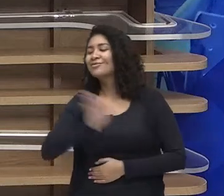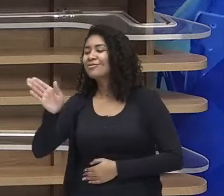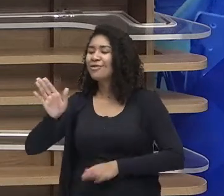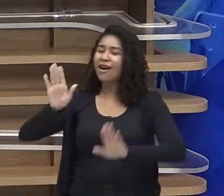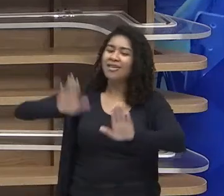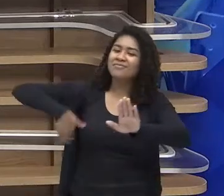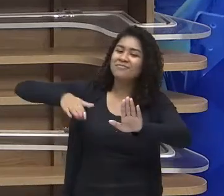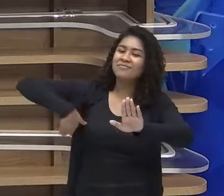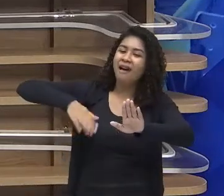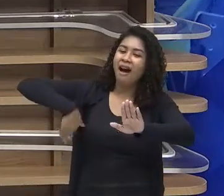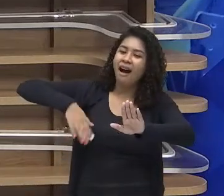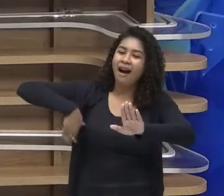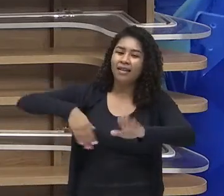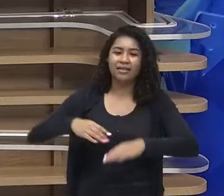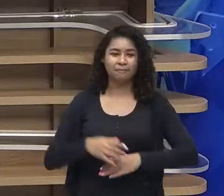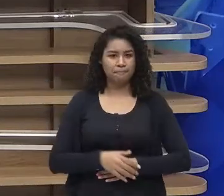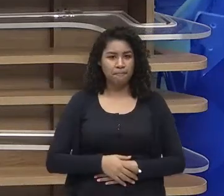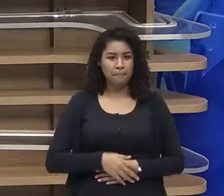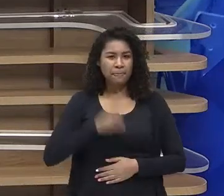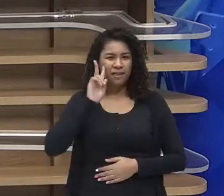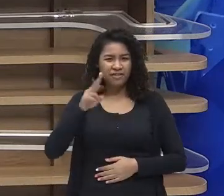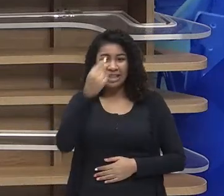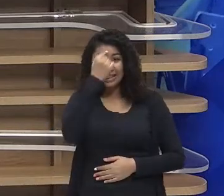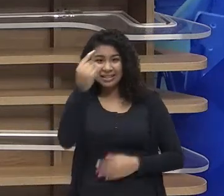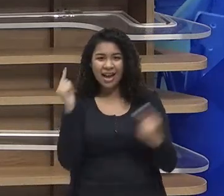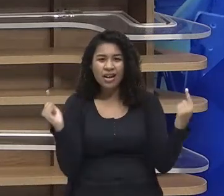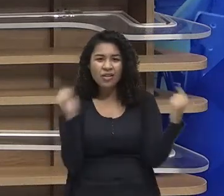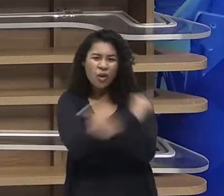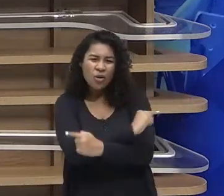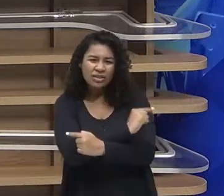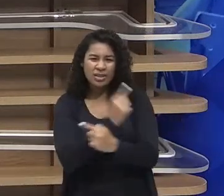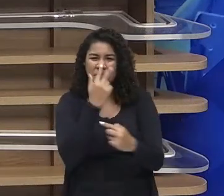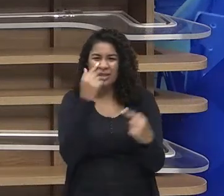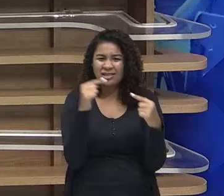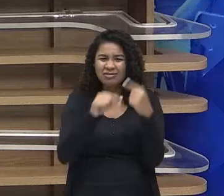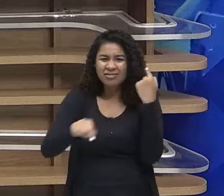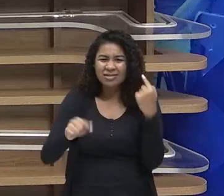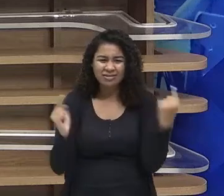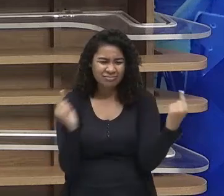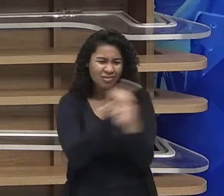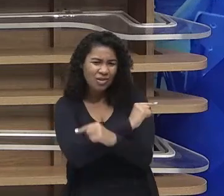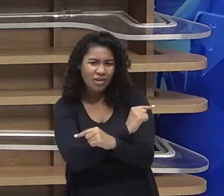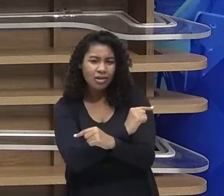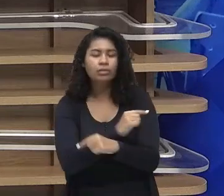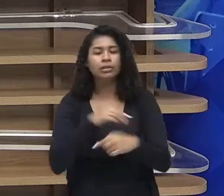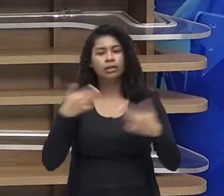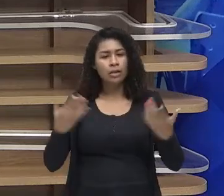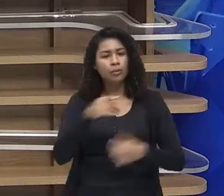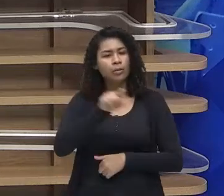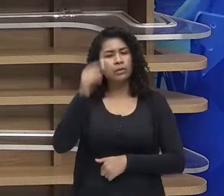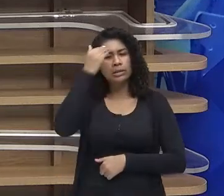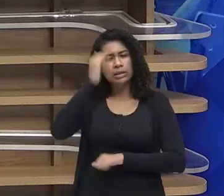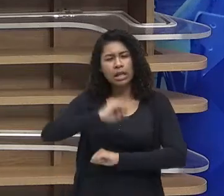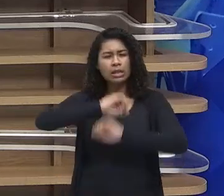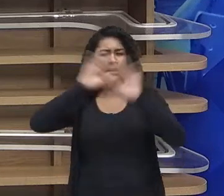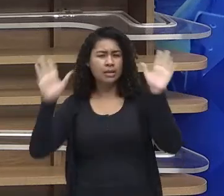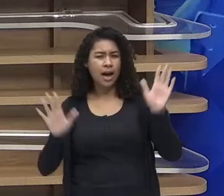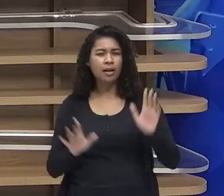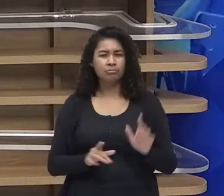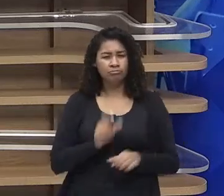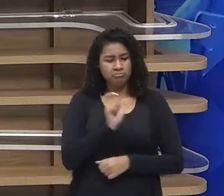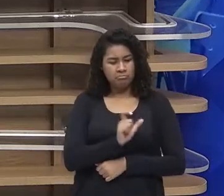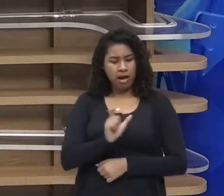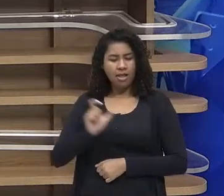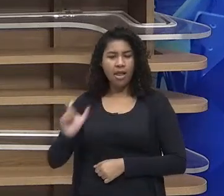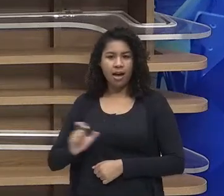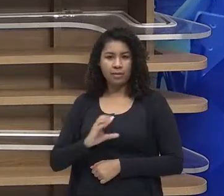praia. É um fato contrário. Então, para que nós possamos entender o embora ou o mesmo indicando uma